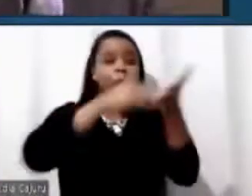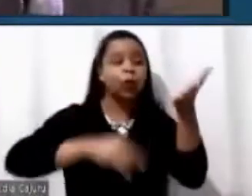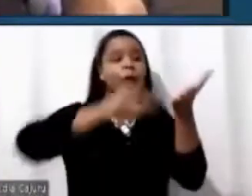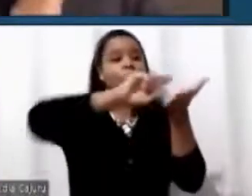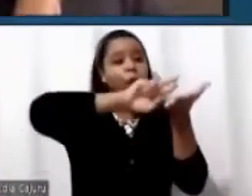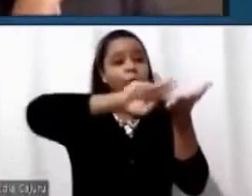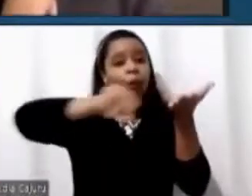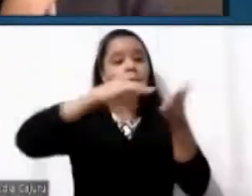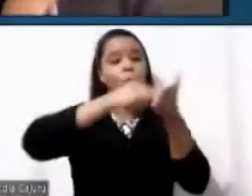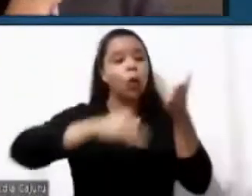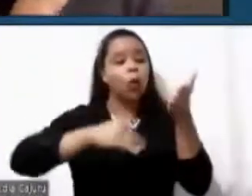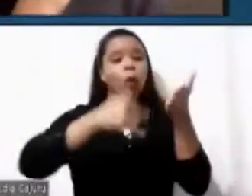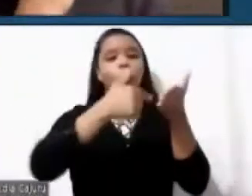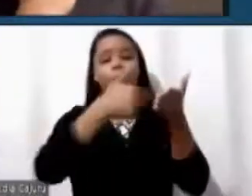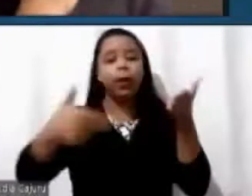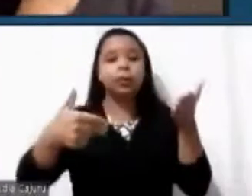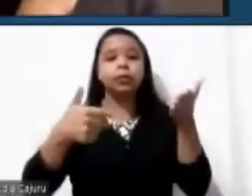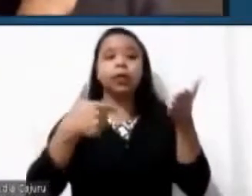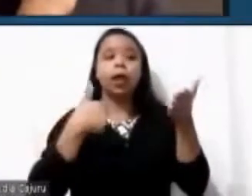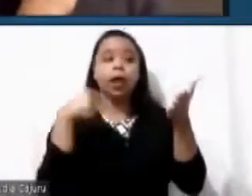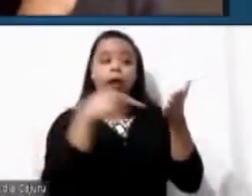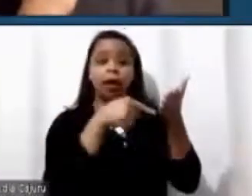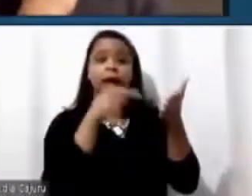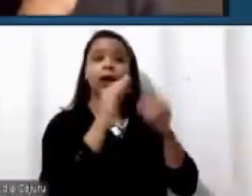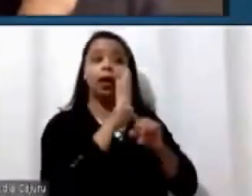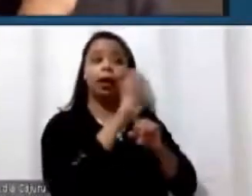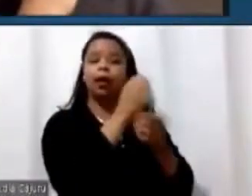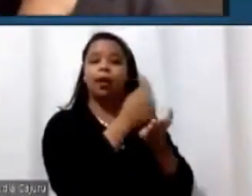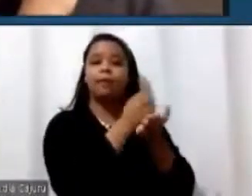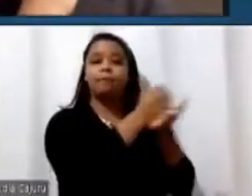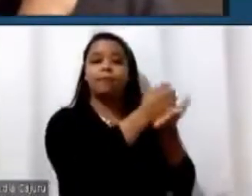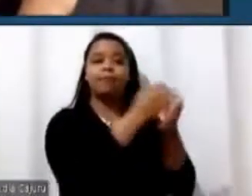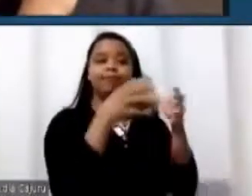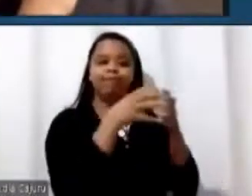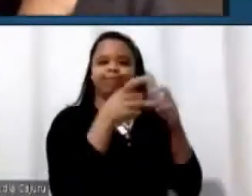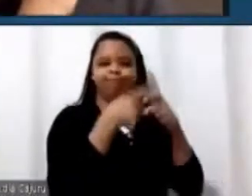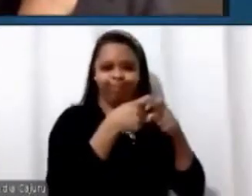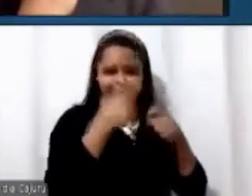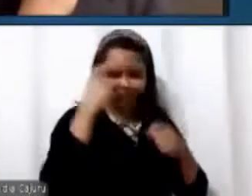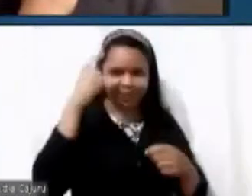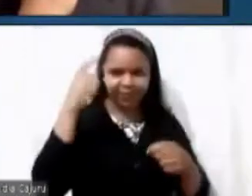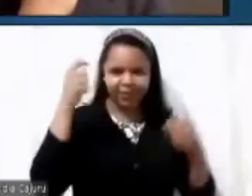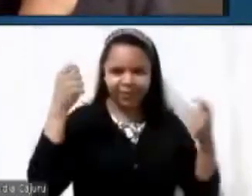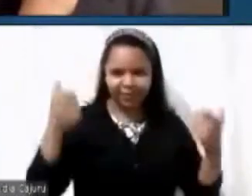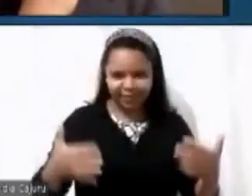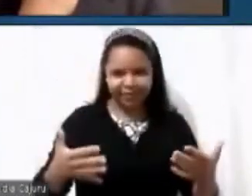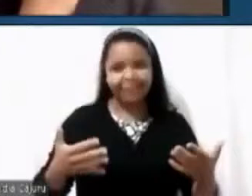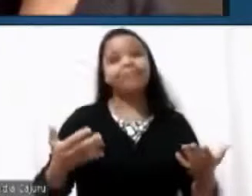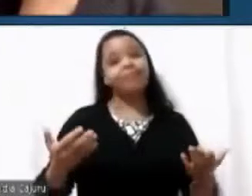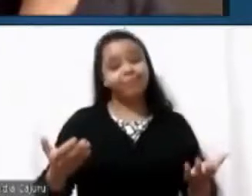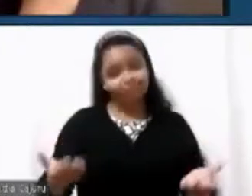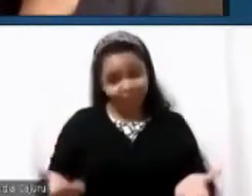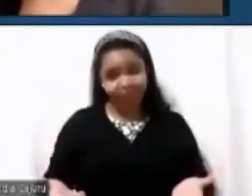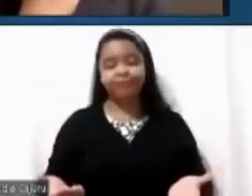de alguma forma, uma outra leitura, de proteção ao médico, ao profissional médico, que, na verdade, muitas